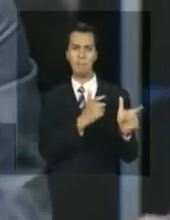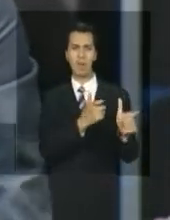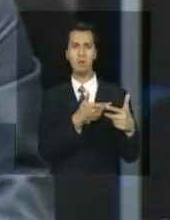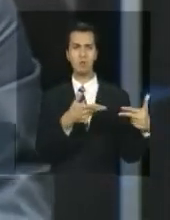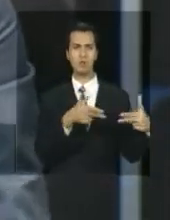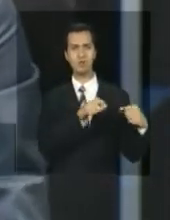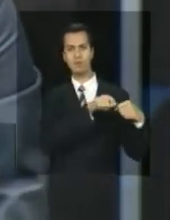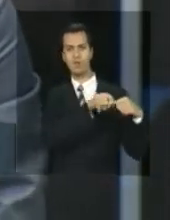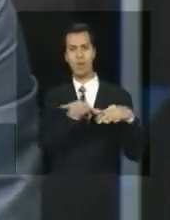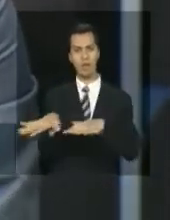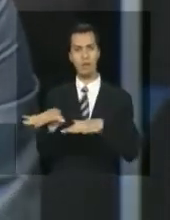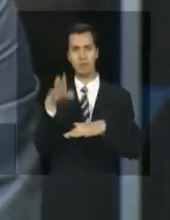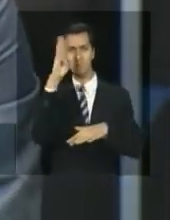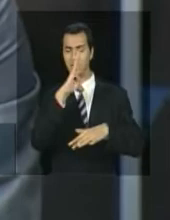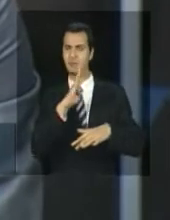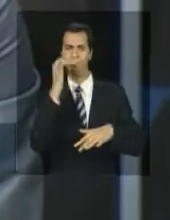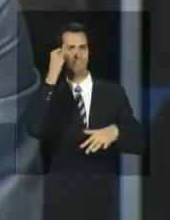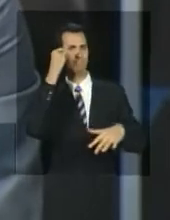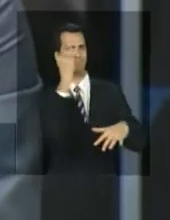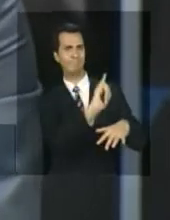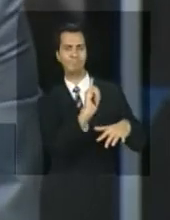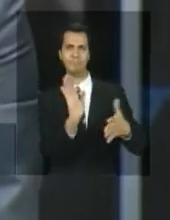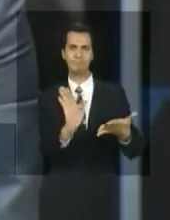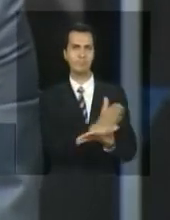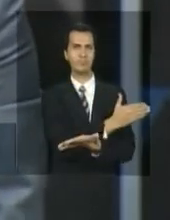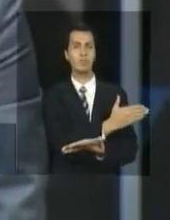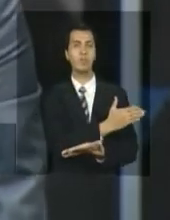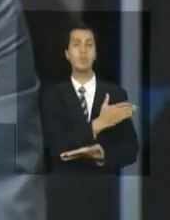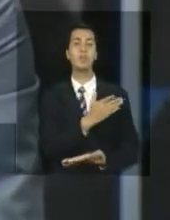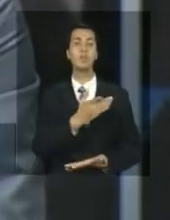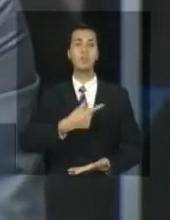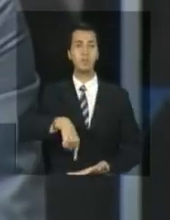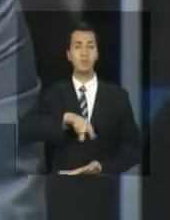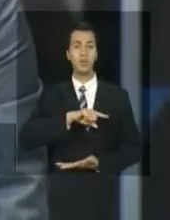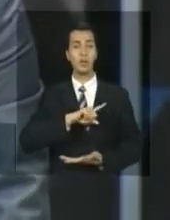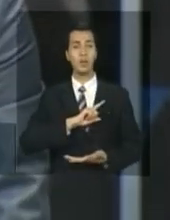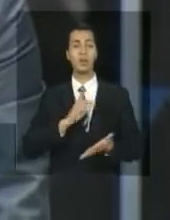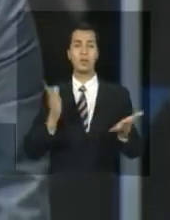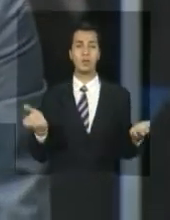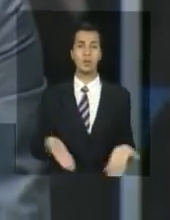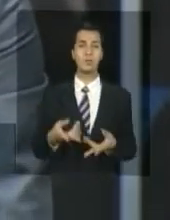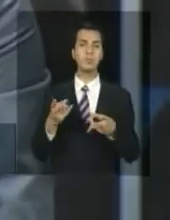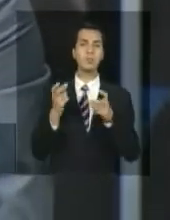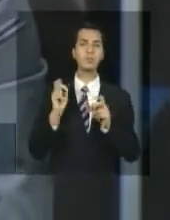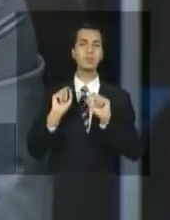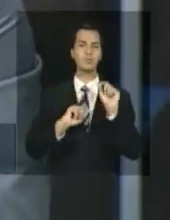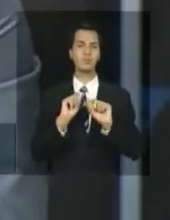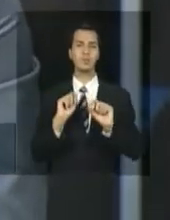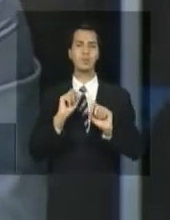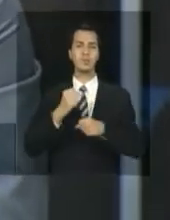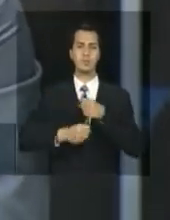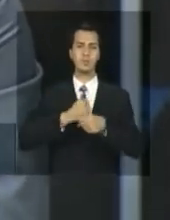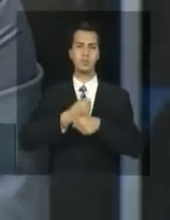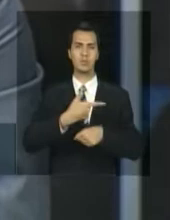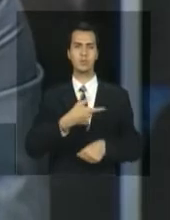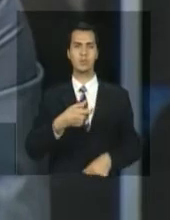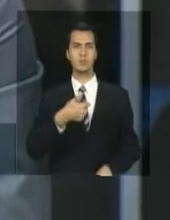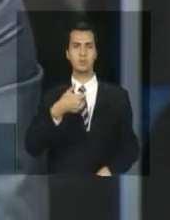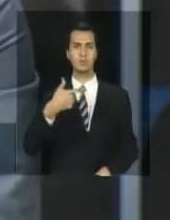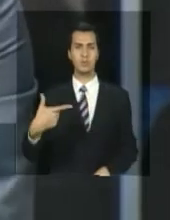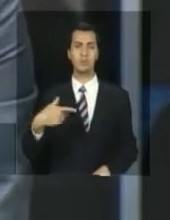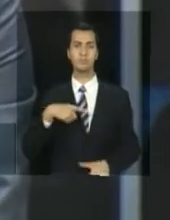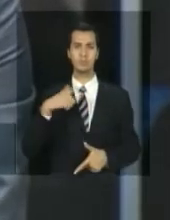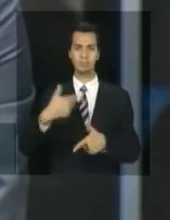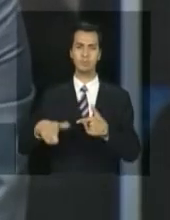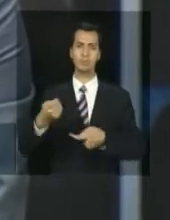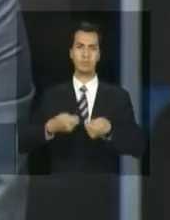cheguem aos nossos centros urbanos. Frente à instabilidade do cenário internacional de 2012,